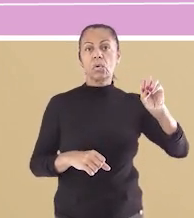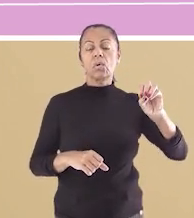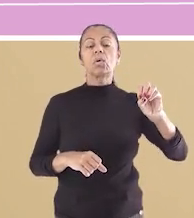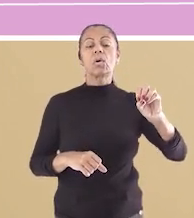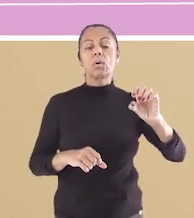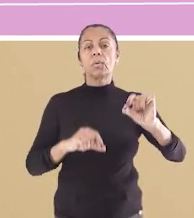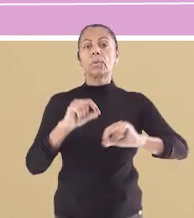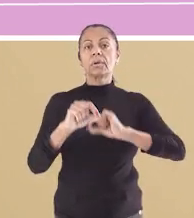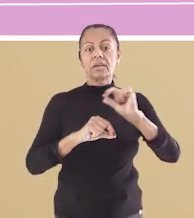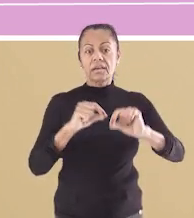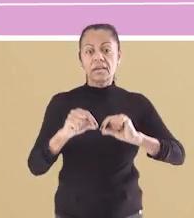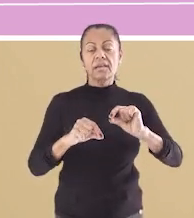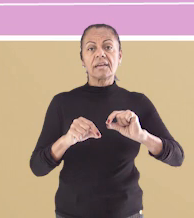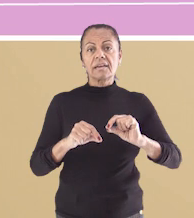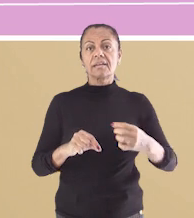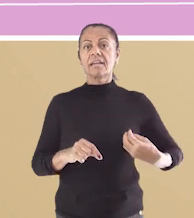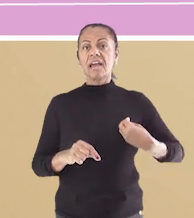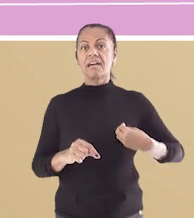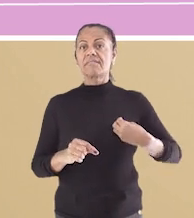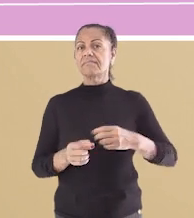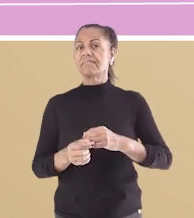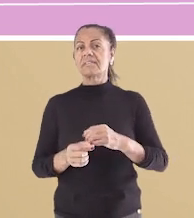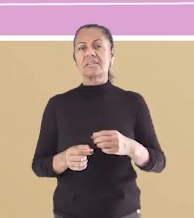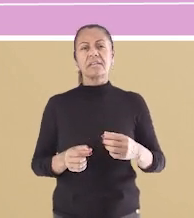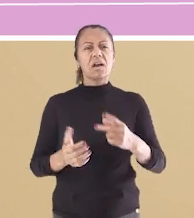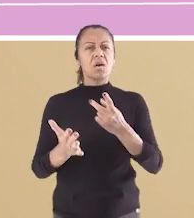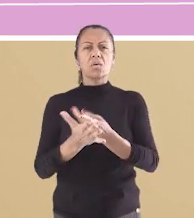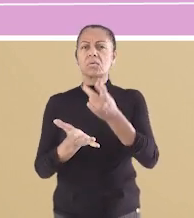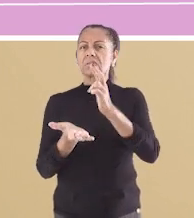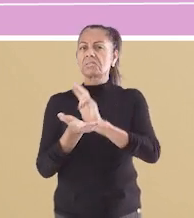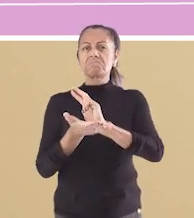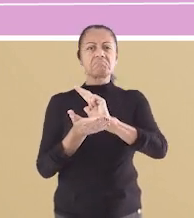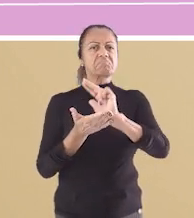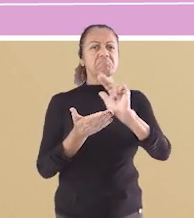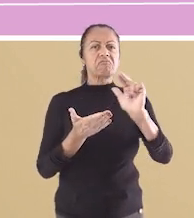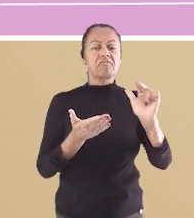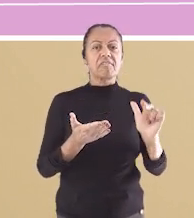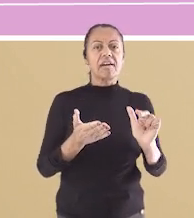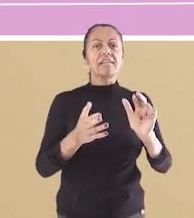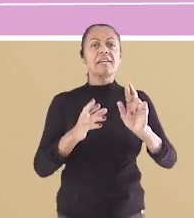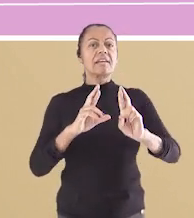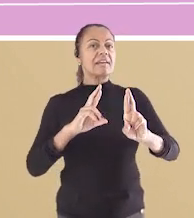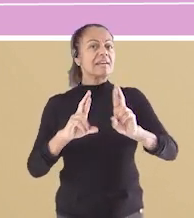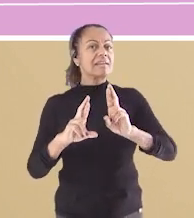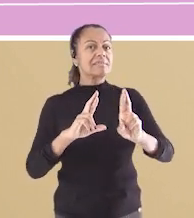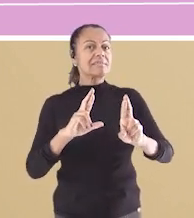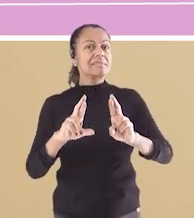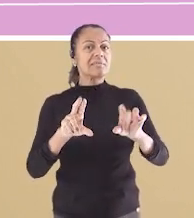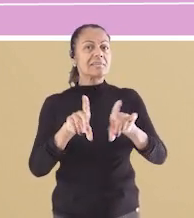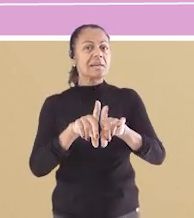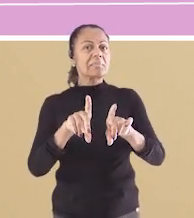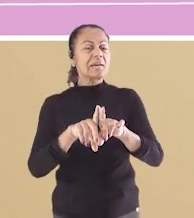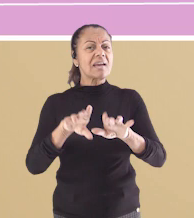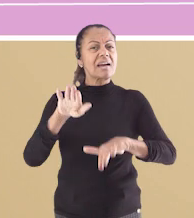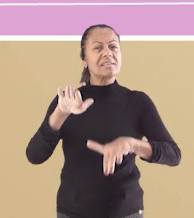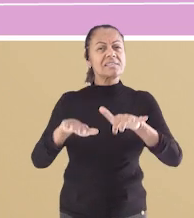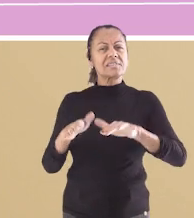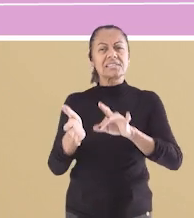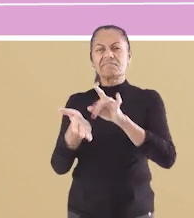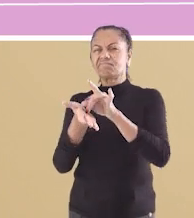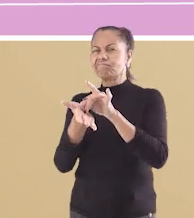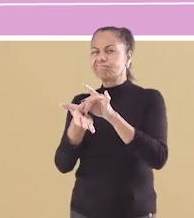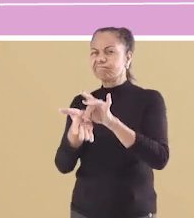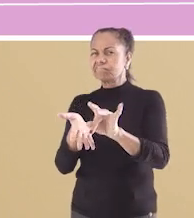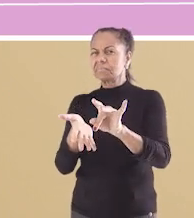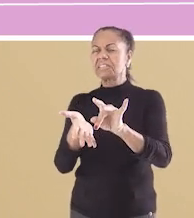código civil que regulamenta a vida dos fiéis e prescreve a justiça em todas as